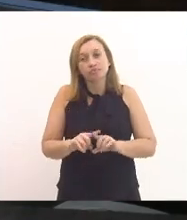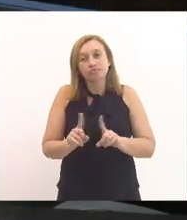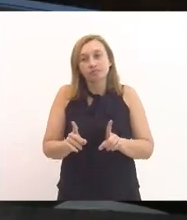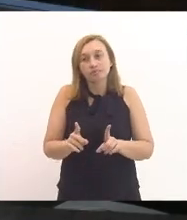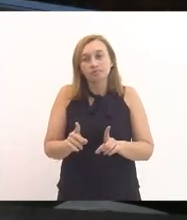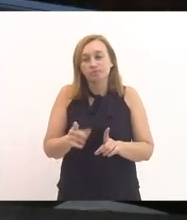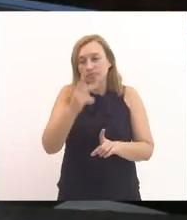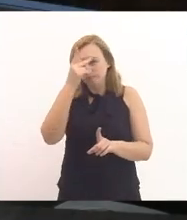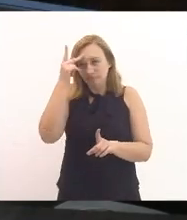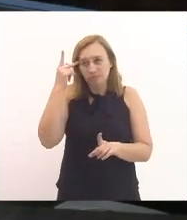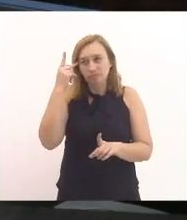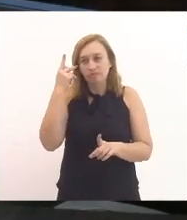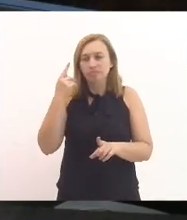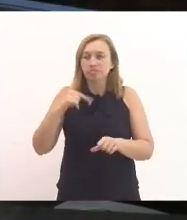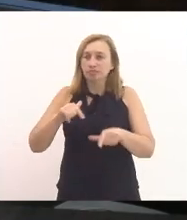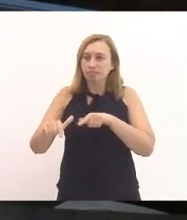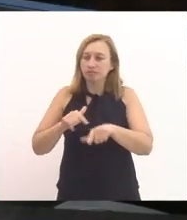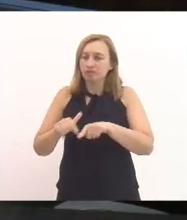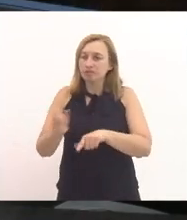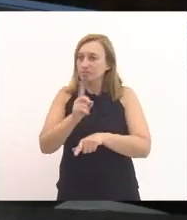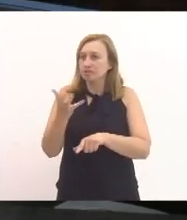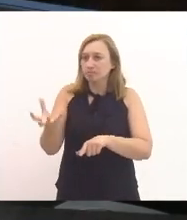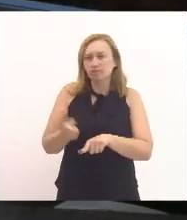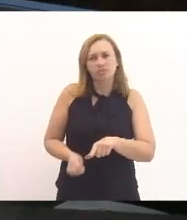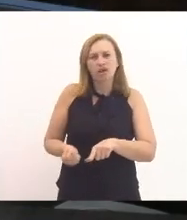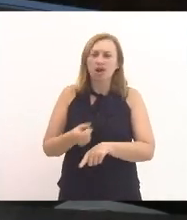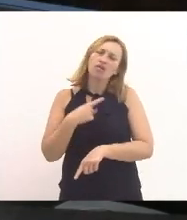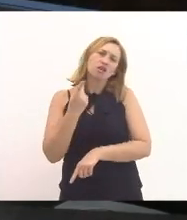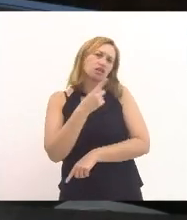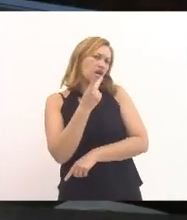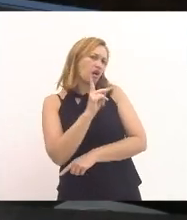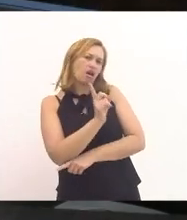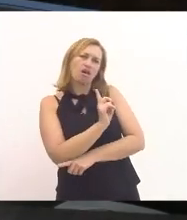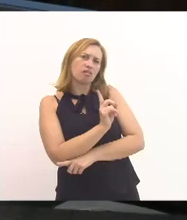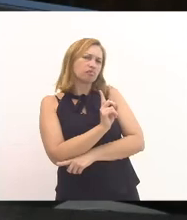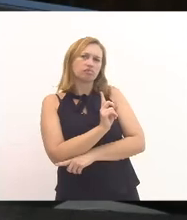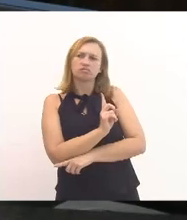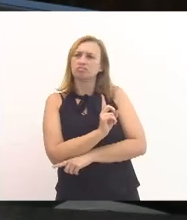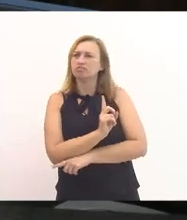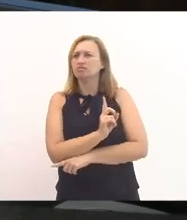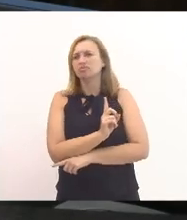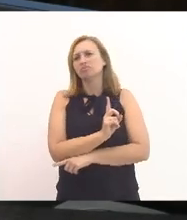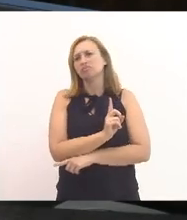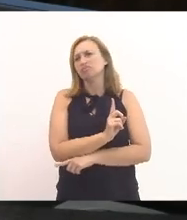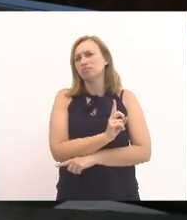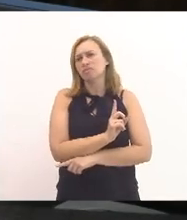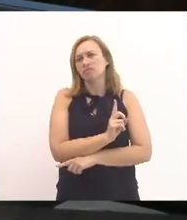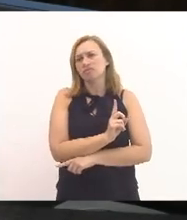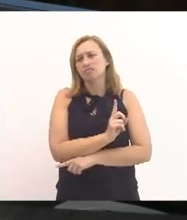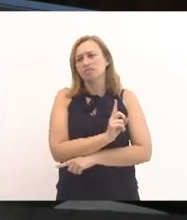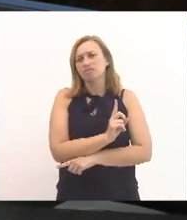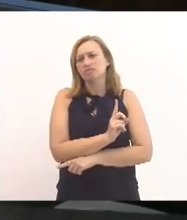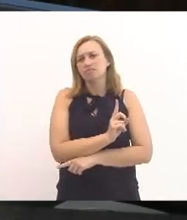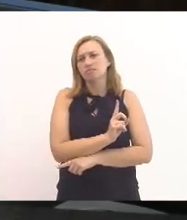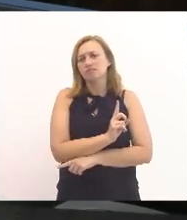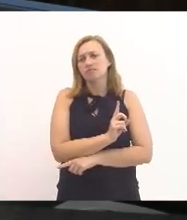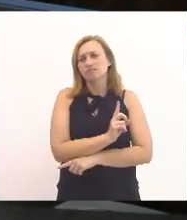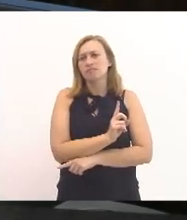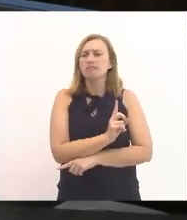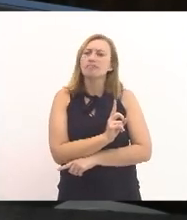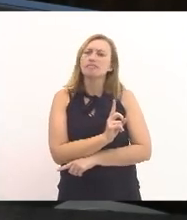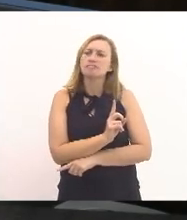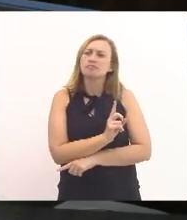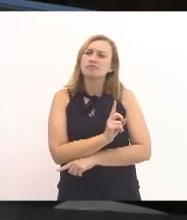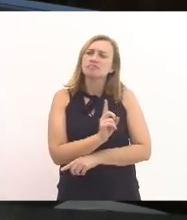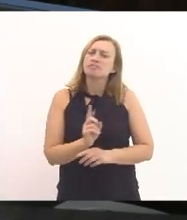Inativo não vai receber eu falei aí não pô aí não pô O que é isso pô e aí ficou esse